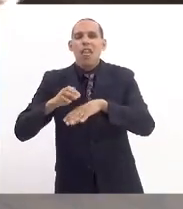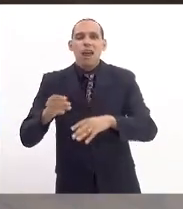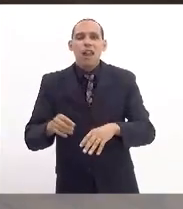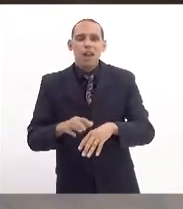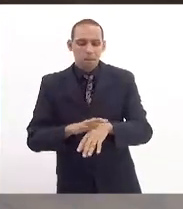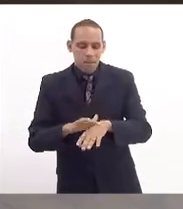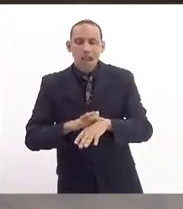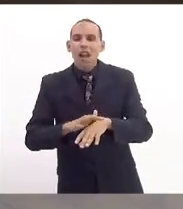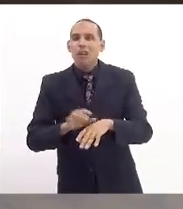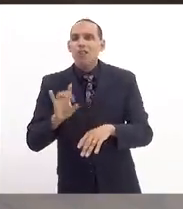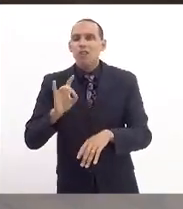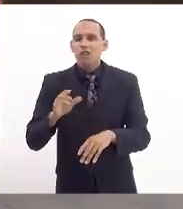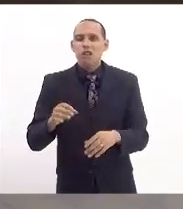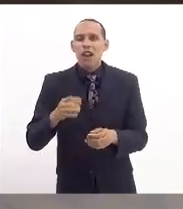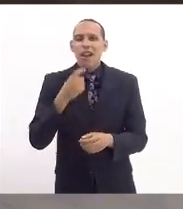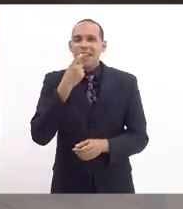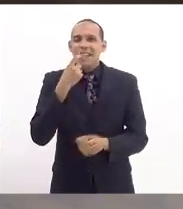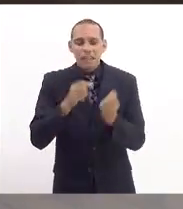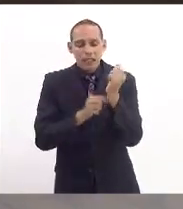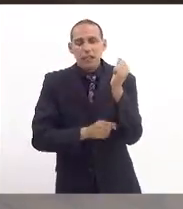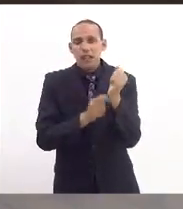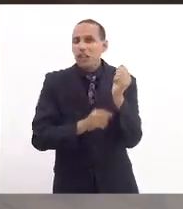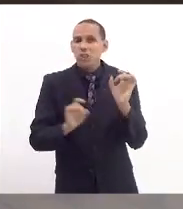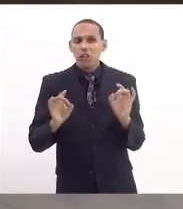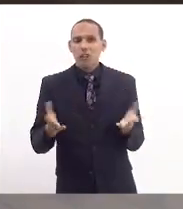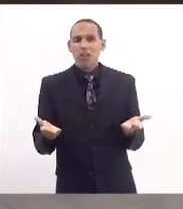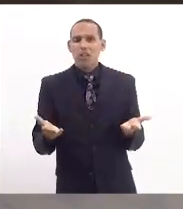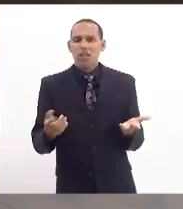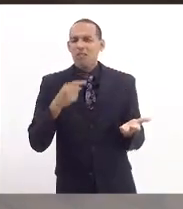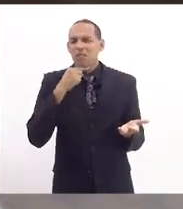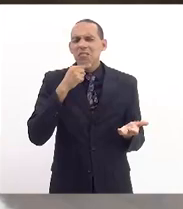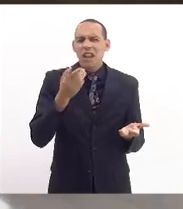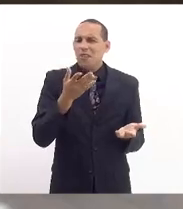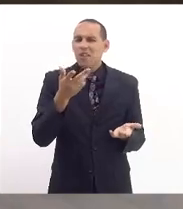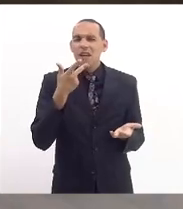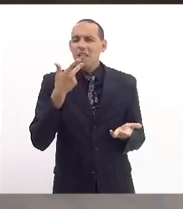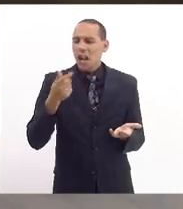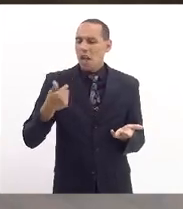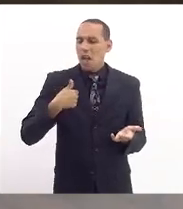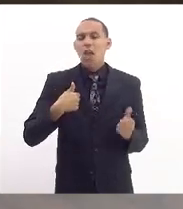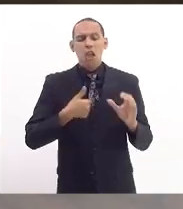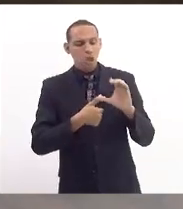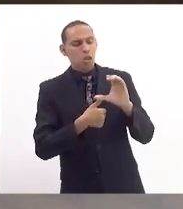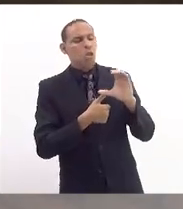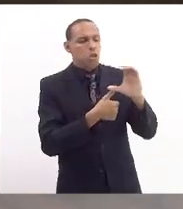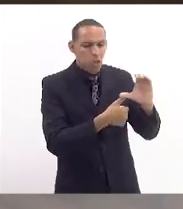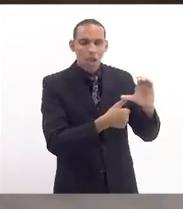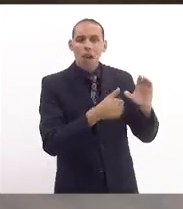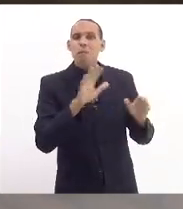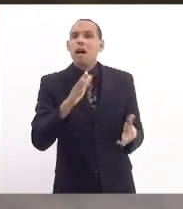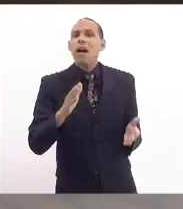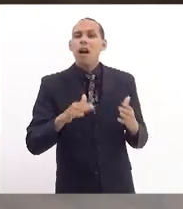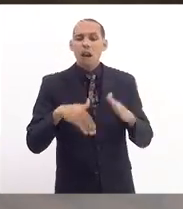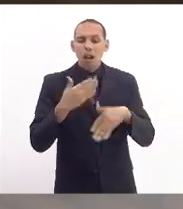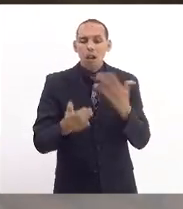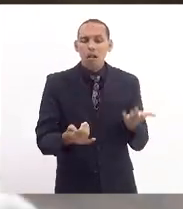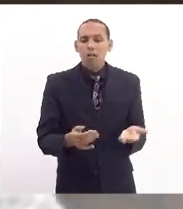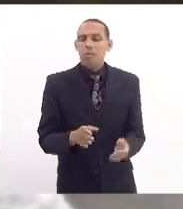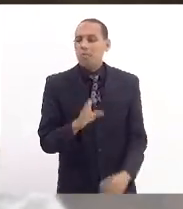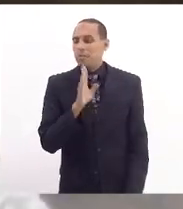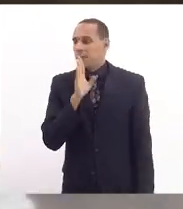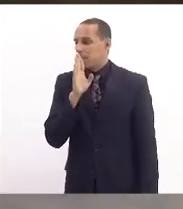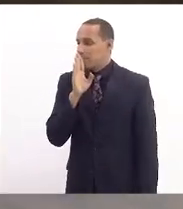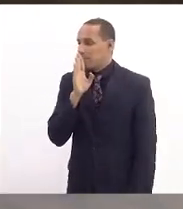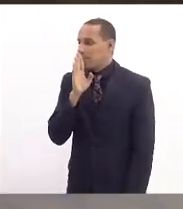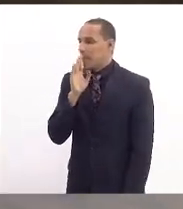esquerda é inadimissível você ser uma pessoa que se diga Cristã e se recolha ciumenta